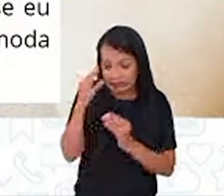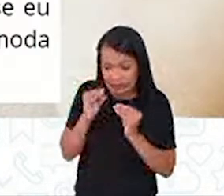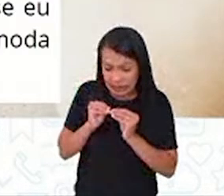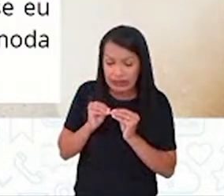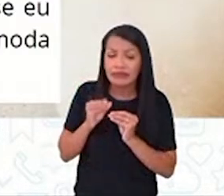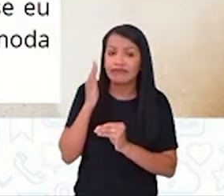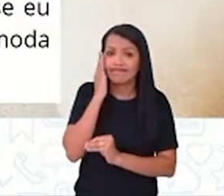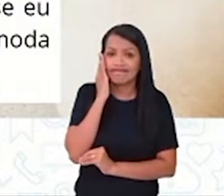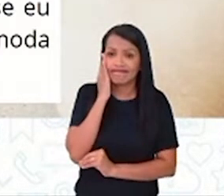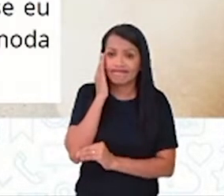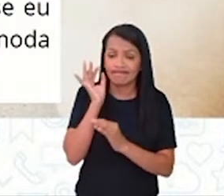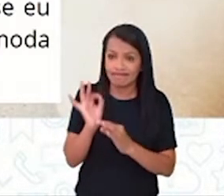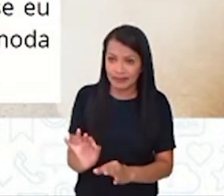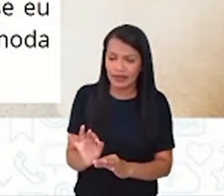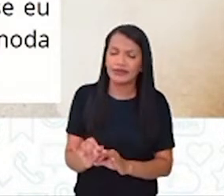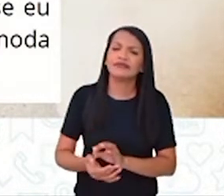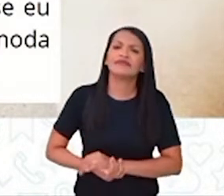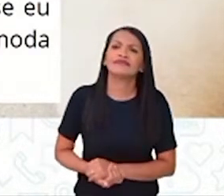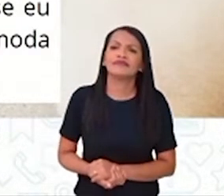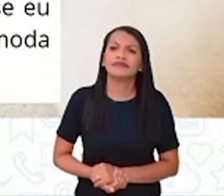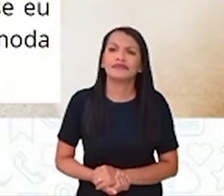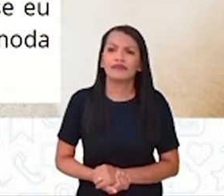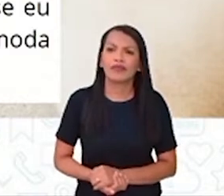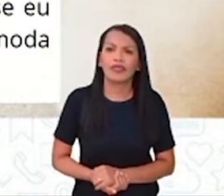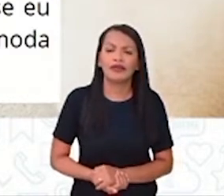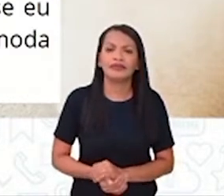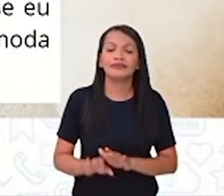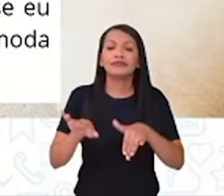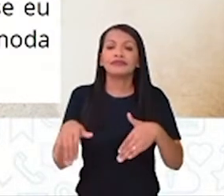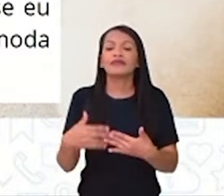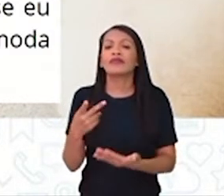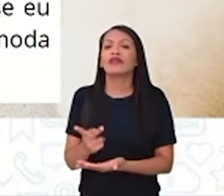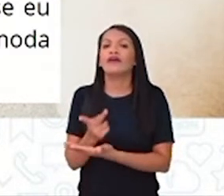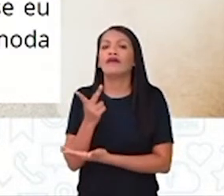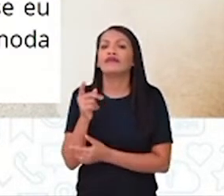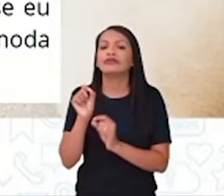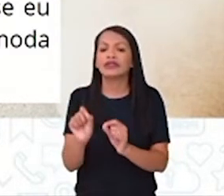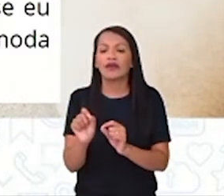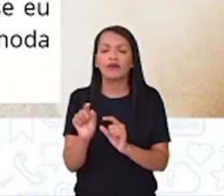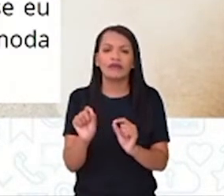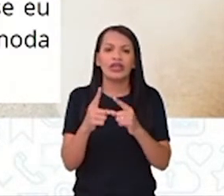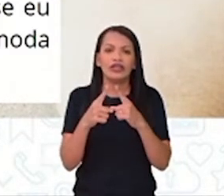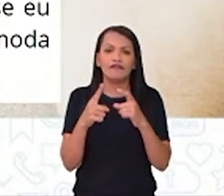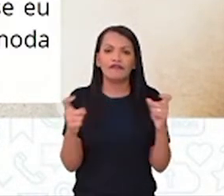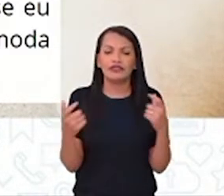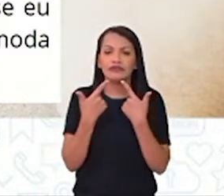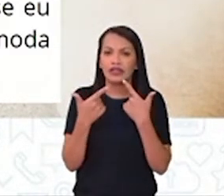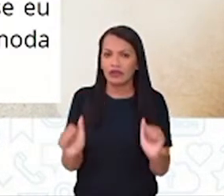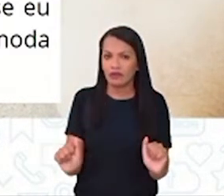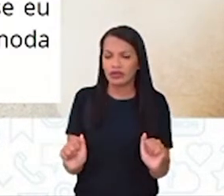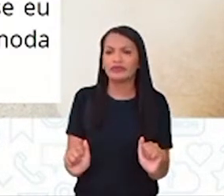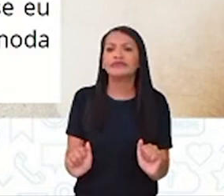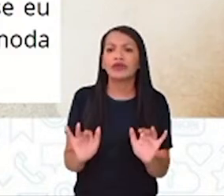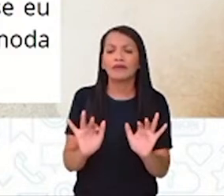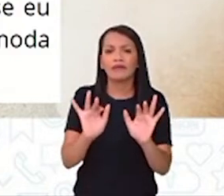Isso. Ó, quando surgem por descuido, as ambiguidades são consideradas vícios de linguagem. Então, ó, por exemplo, por